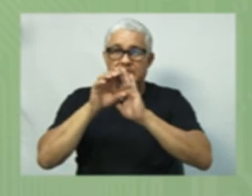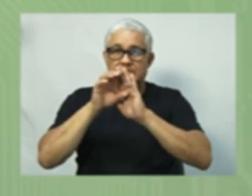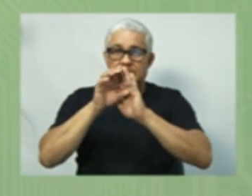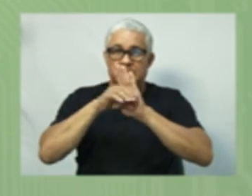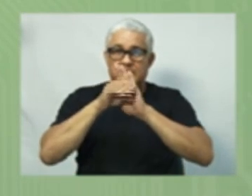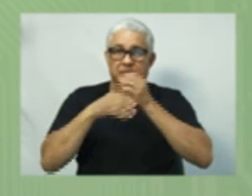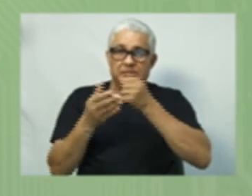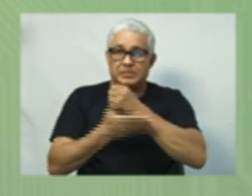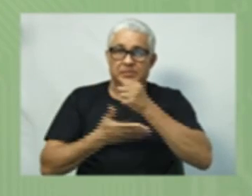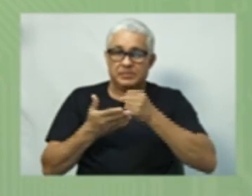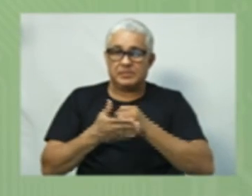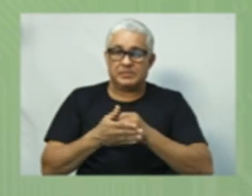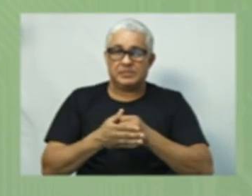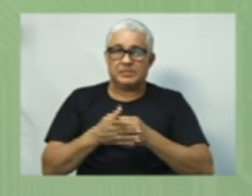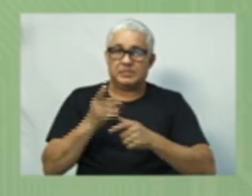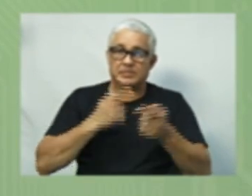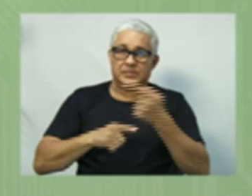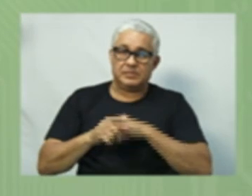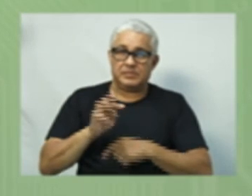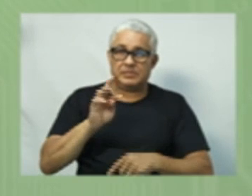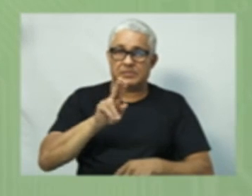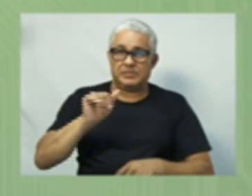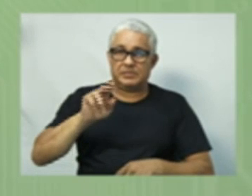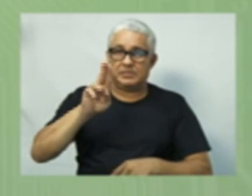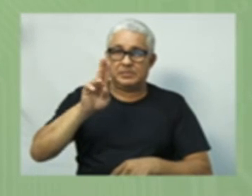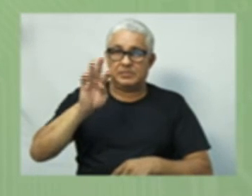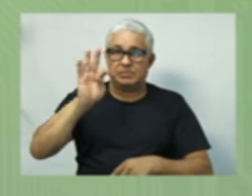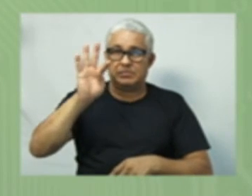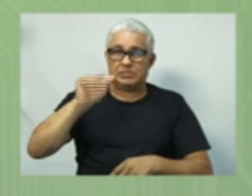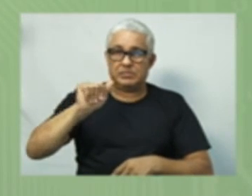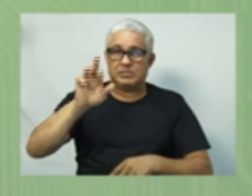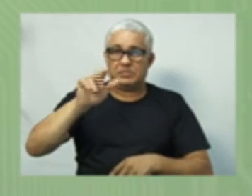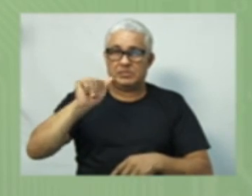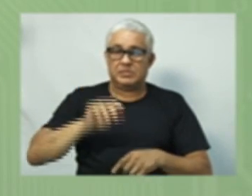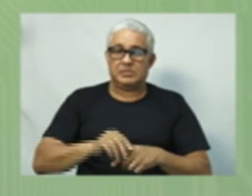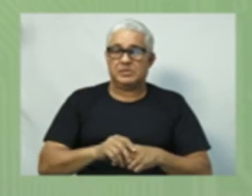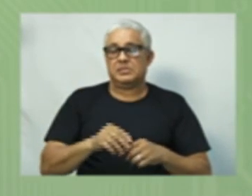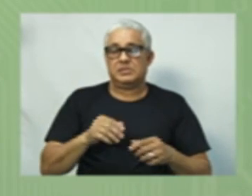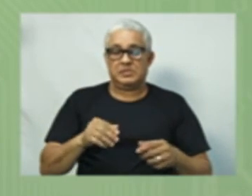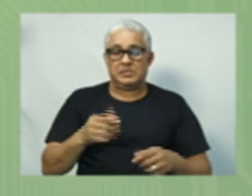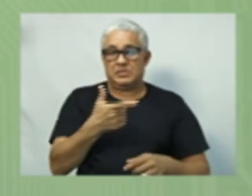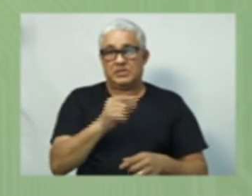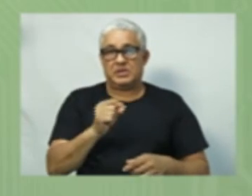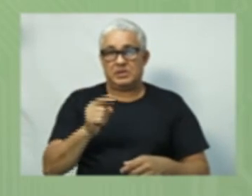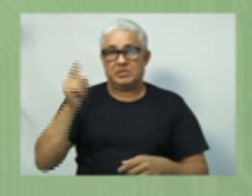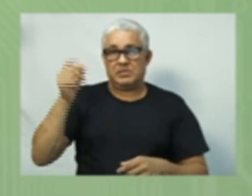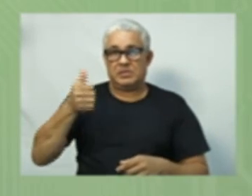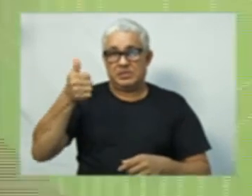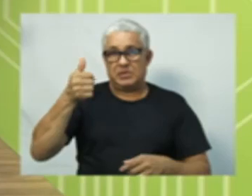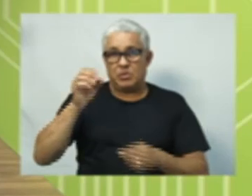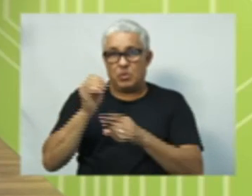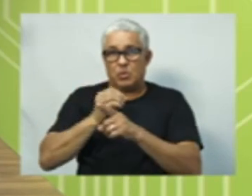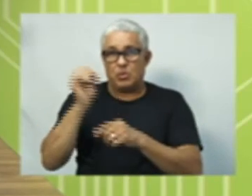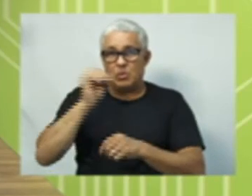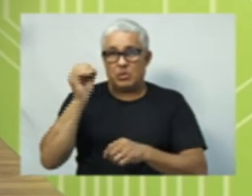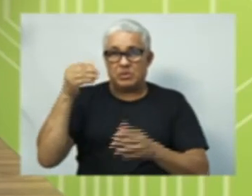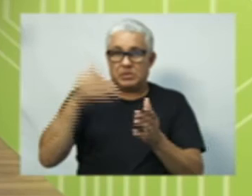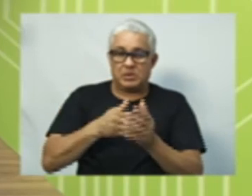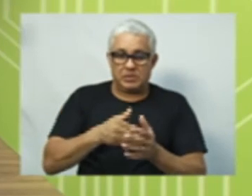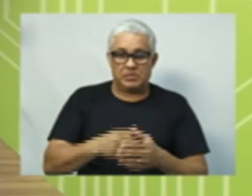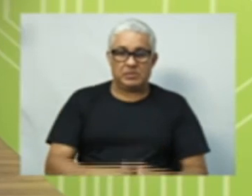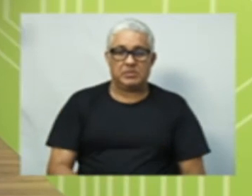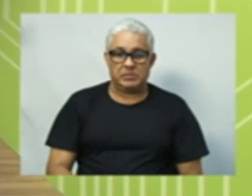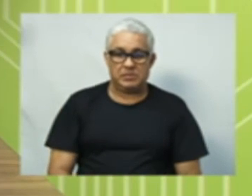gestão tributária, período de 20/10 a 2/11 de 2016, tá ok? Era